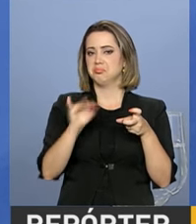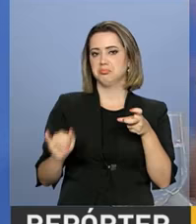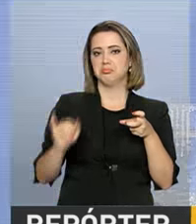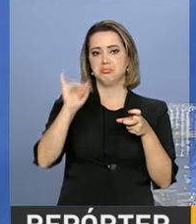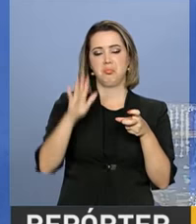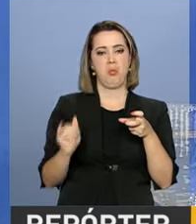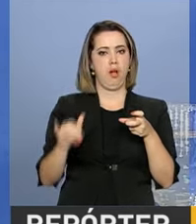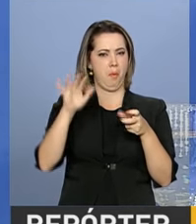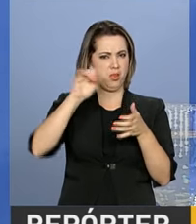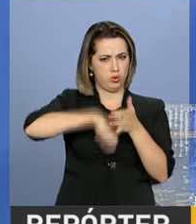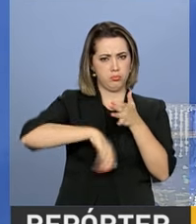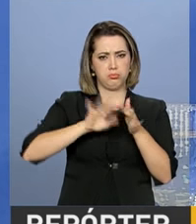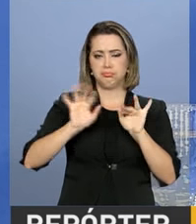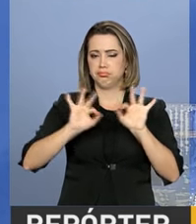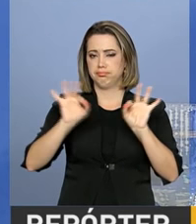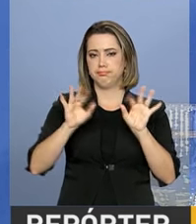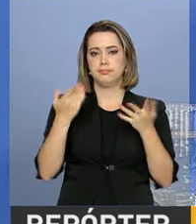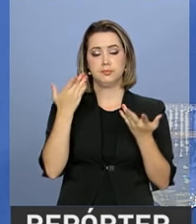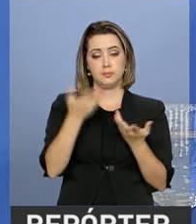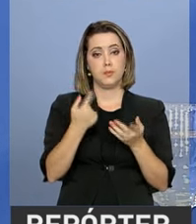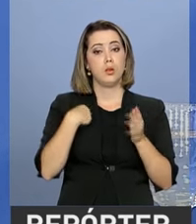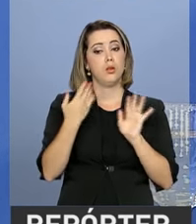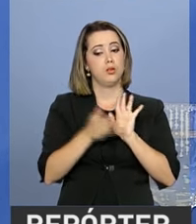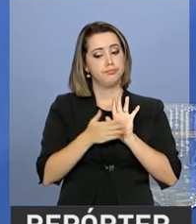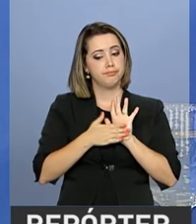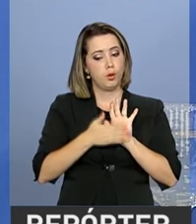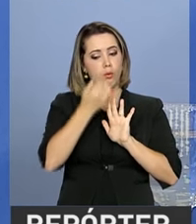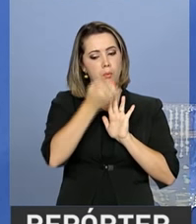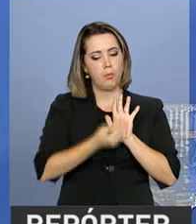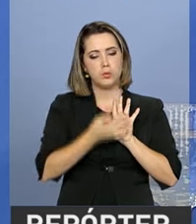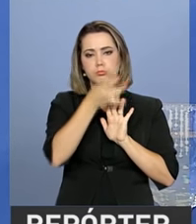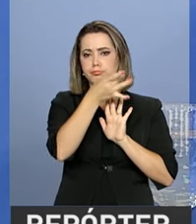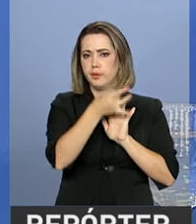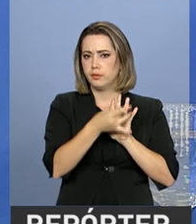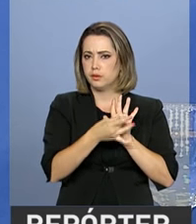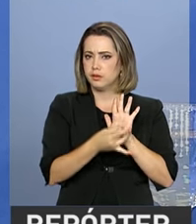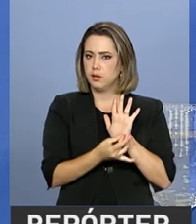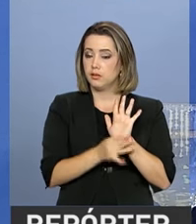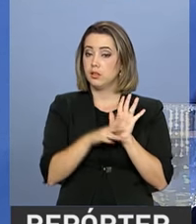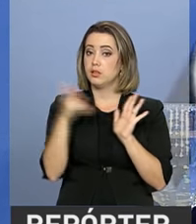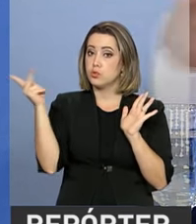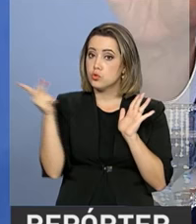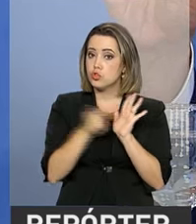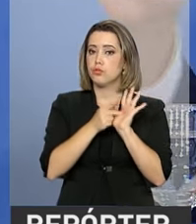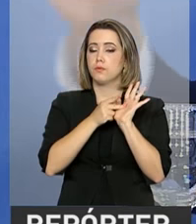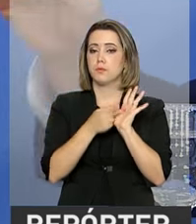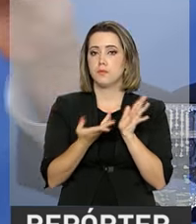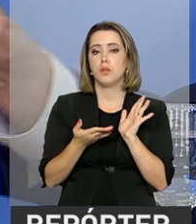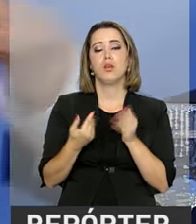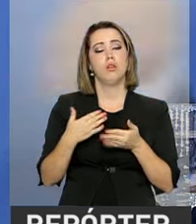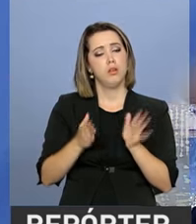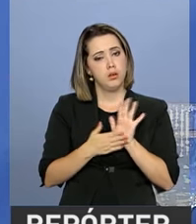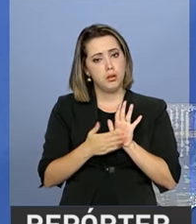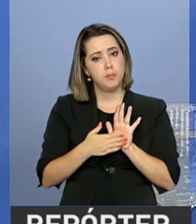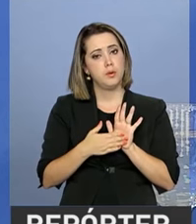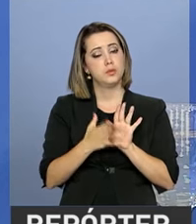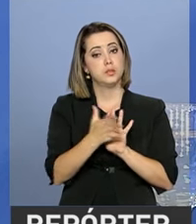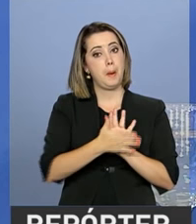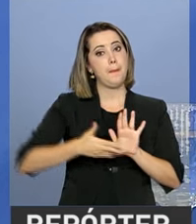2018 estamos fazendo uma posição transparente e realista e que mostram a melhora